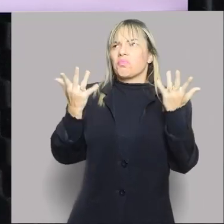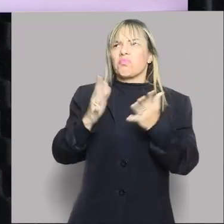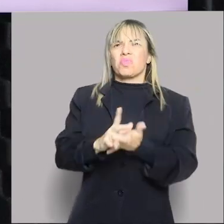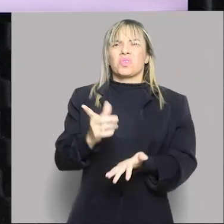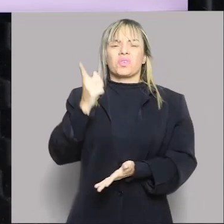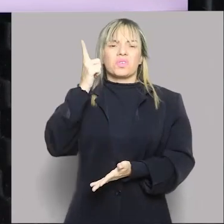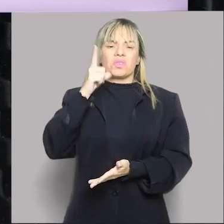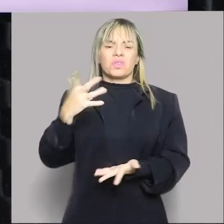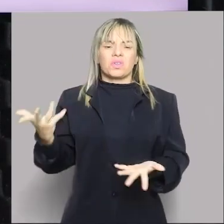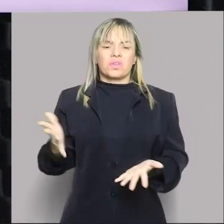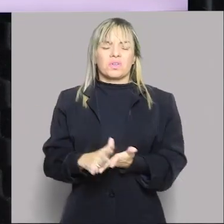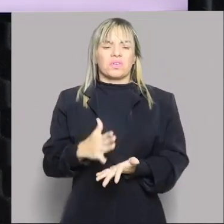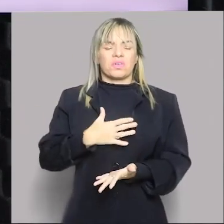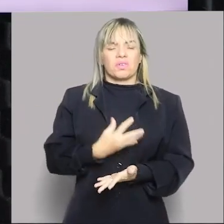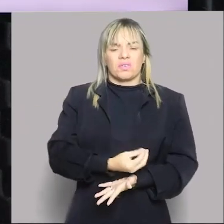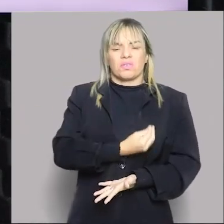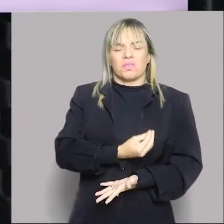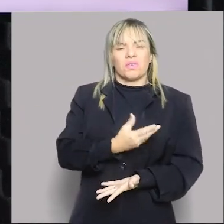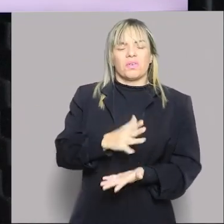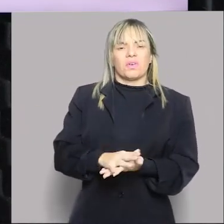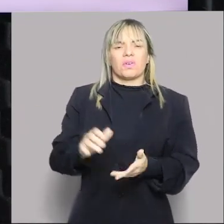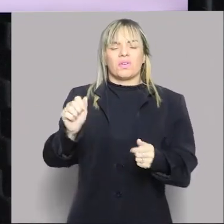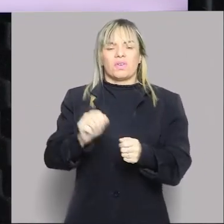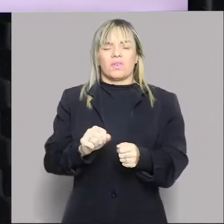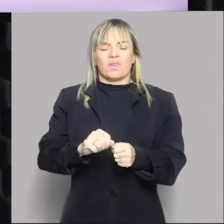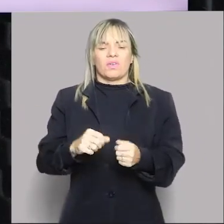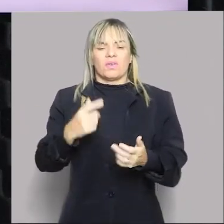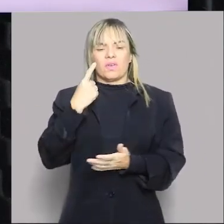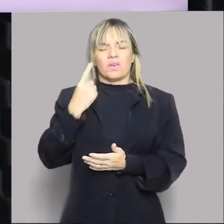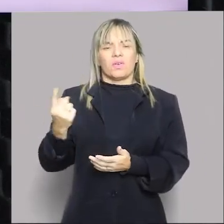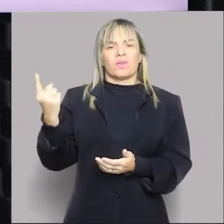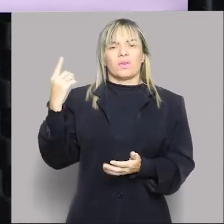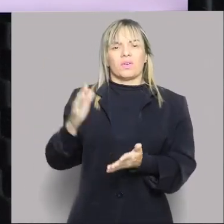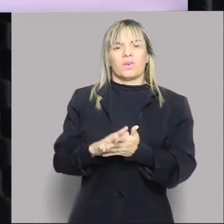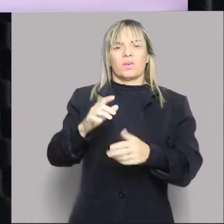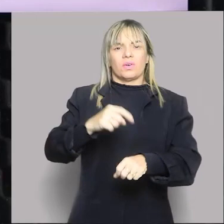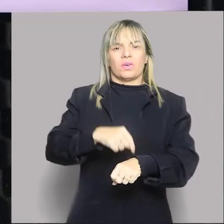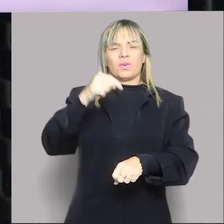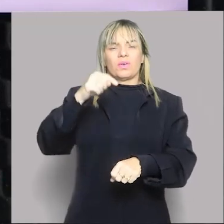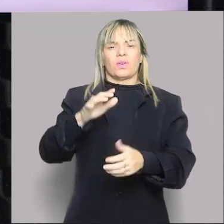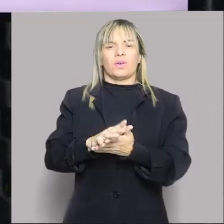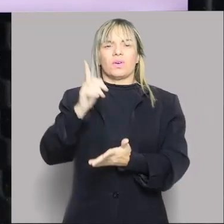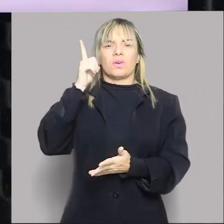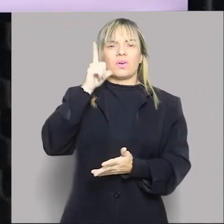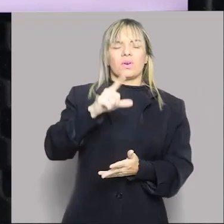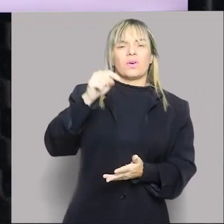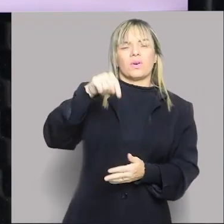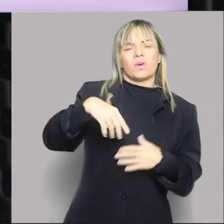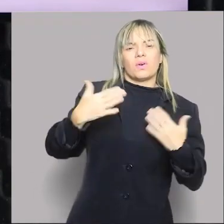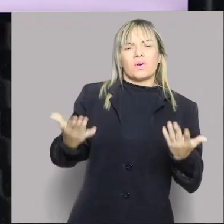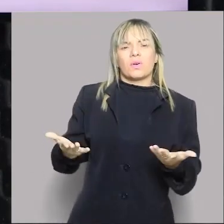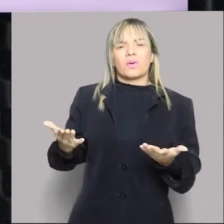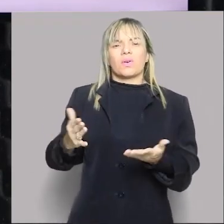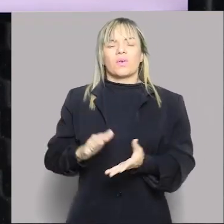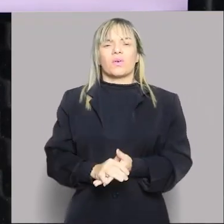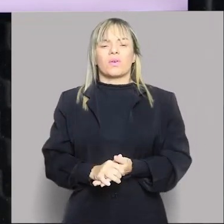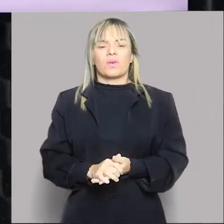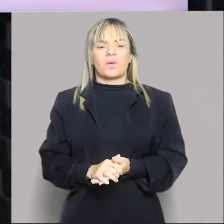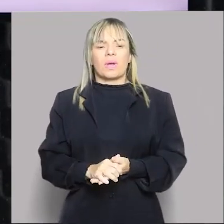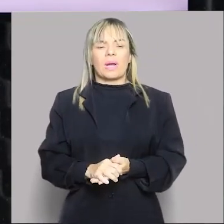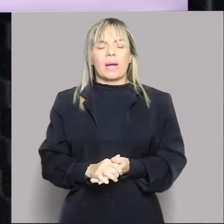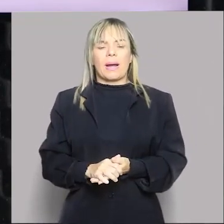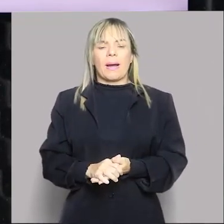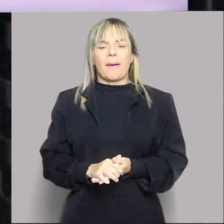imaginar a minha vida. Ela faz parte, não é só trabalho, mas também é um momento onde eu consigo conjugar,